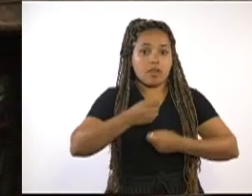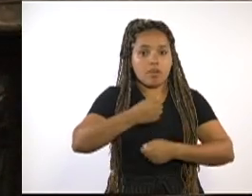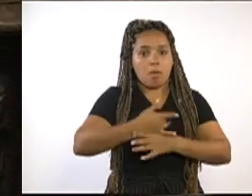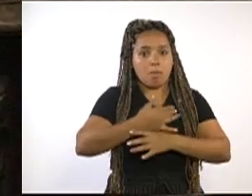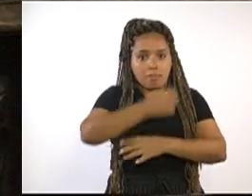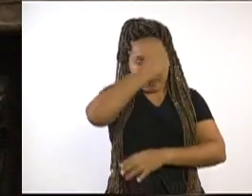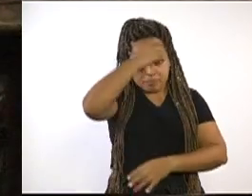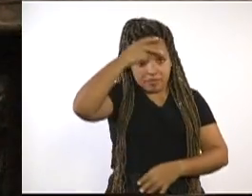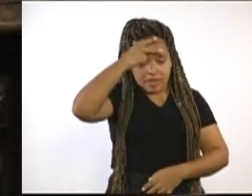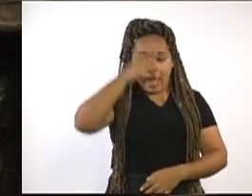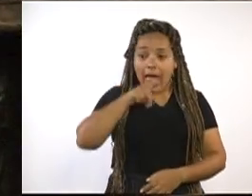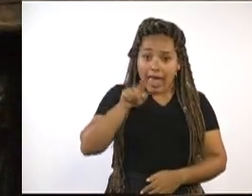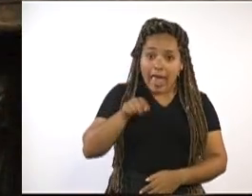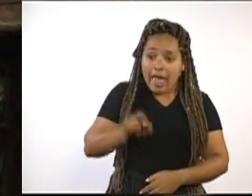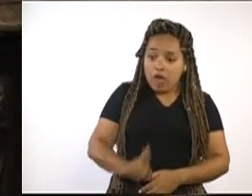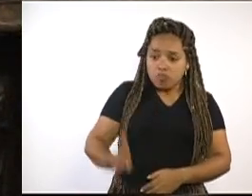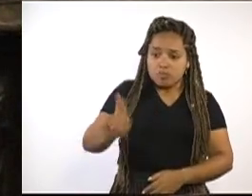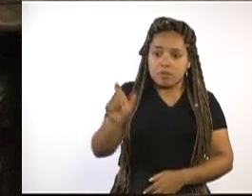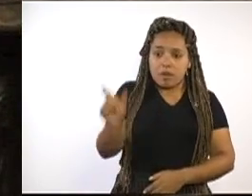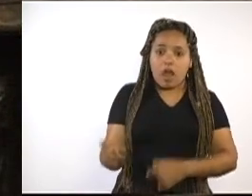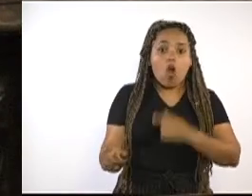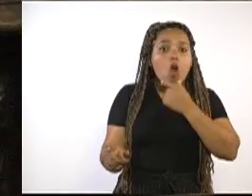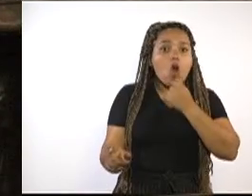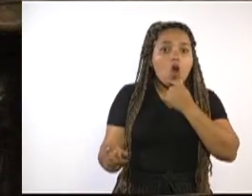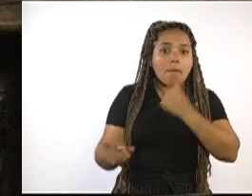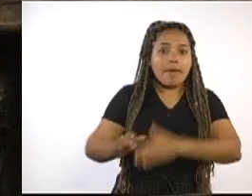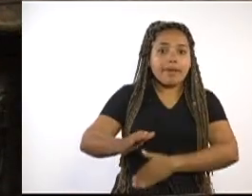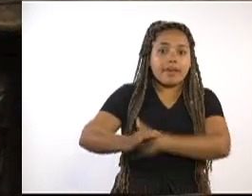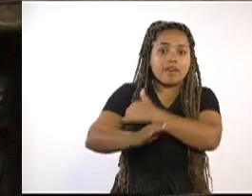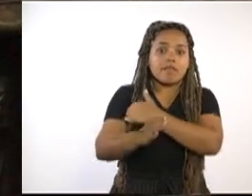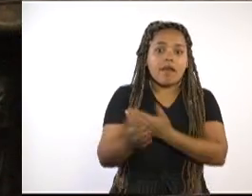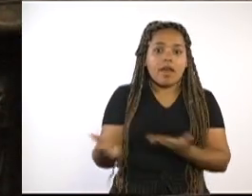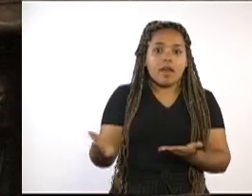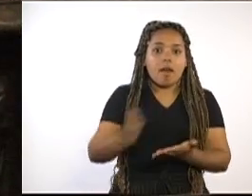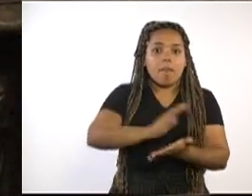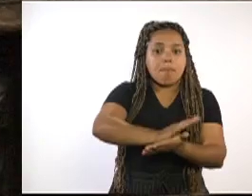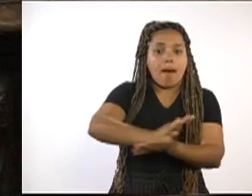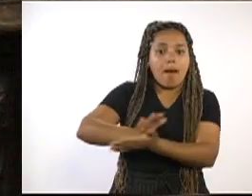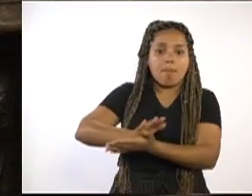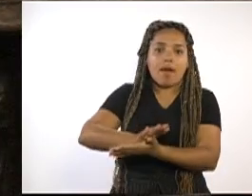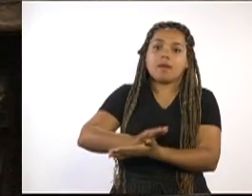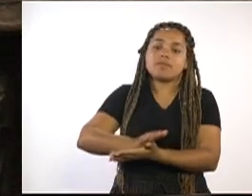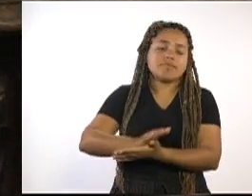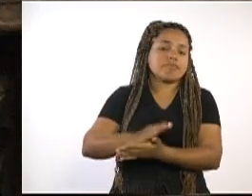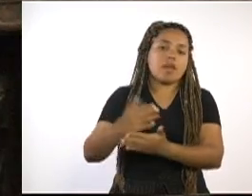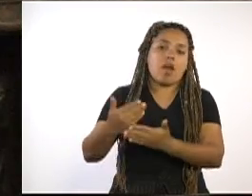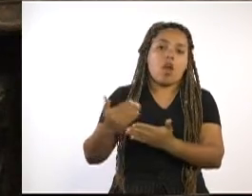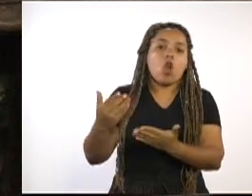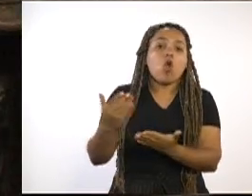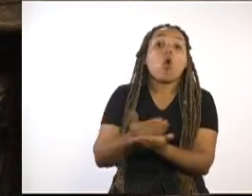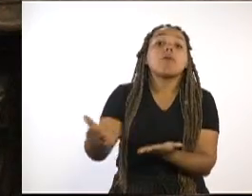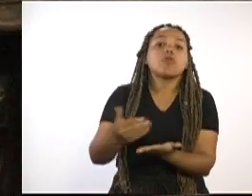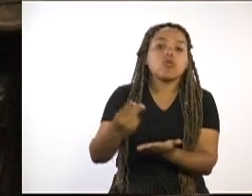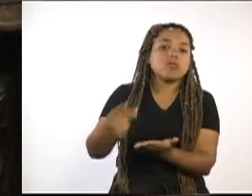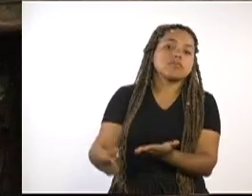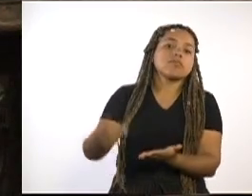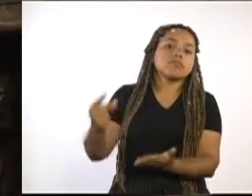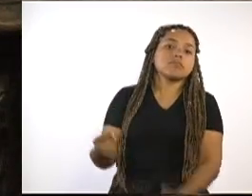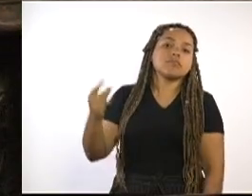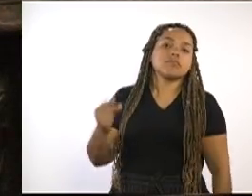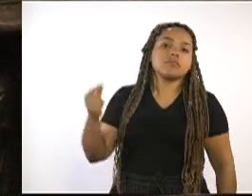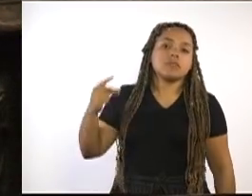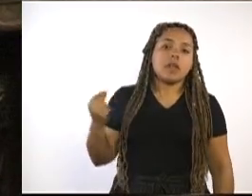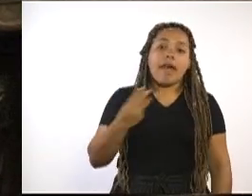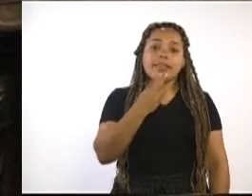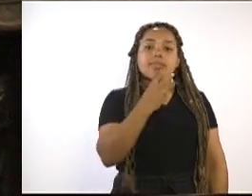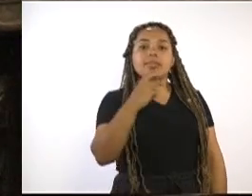do prefeito Marcelo Crivella, a esculhambação que começou lá atrás, há 30, 40,